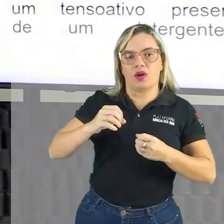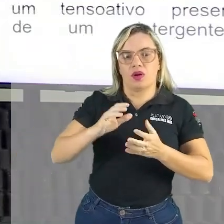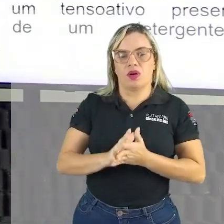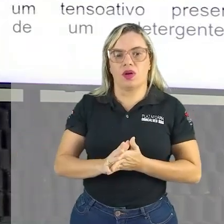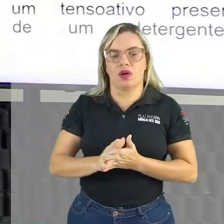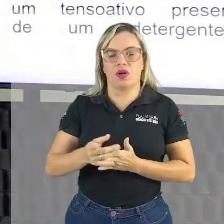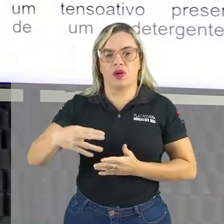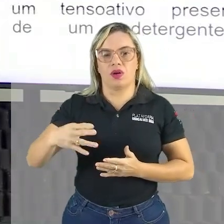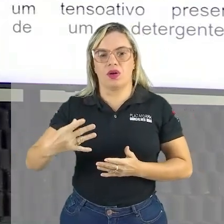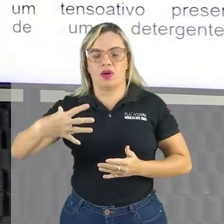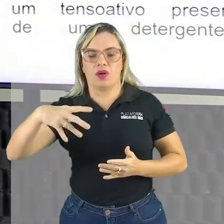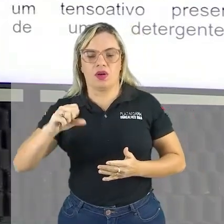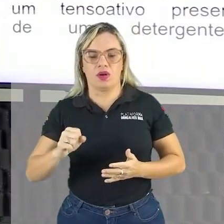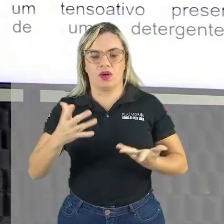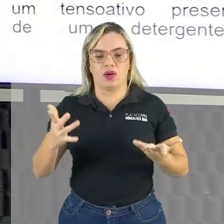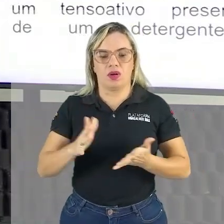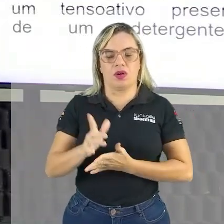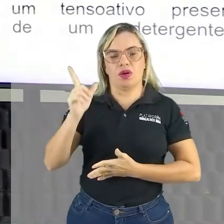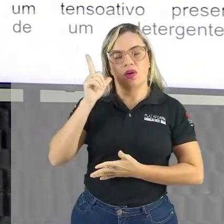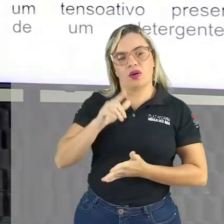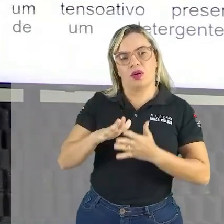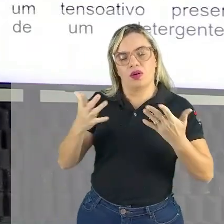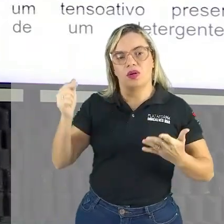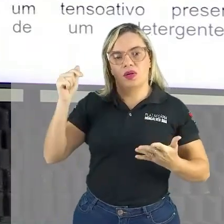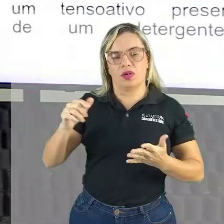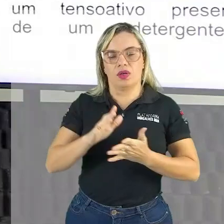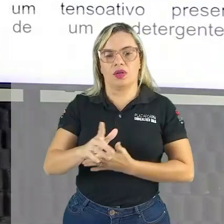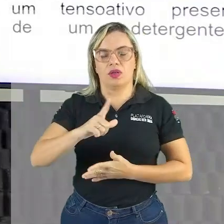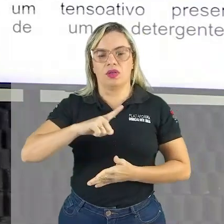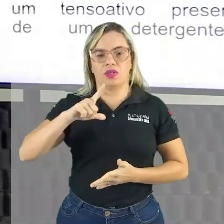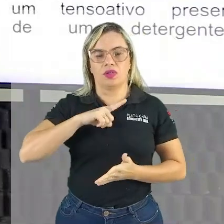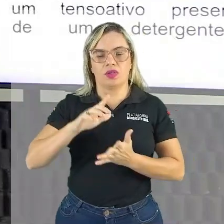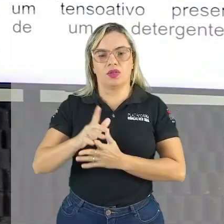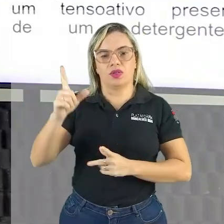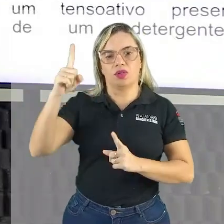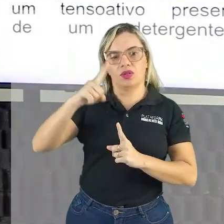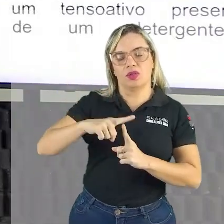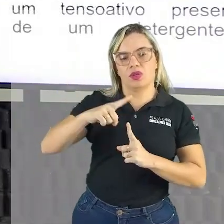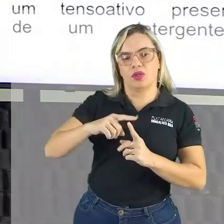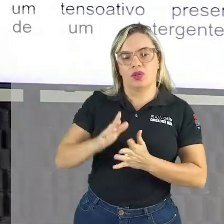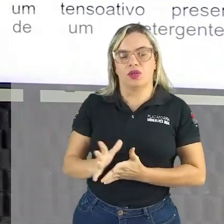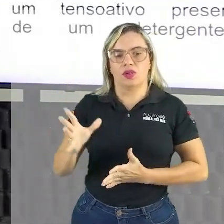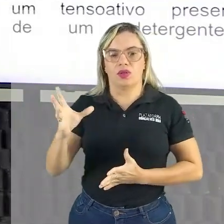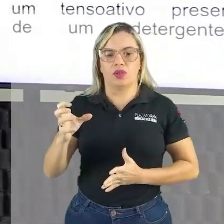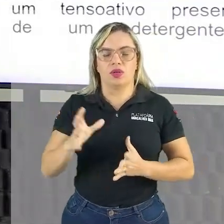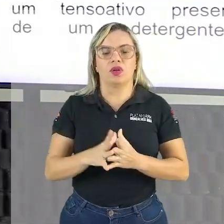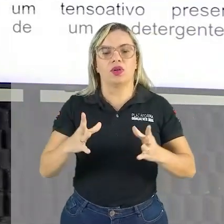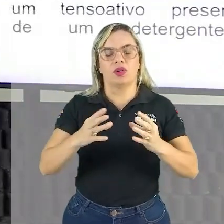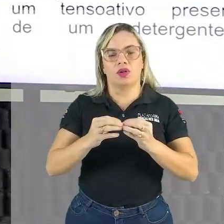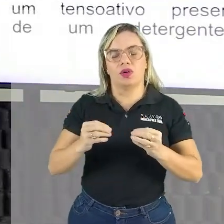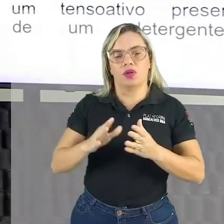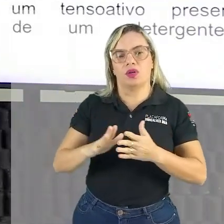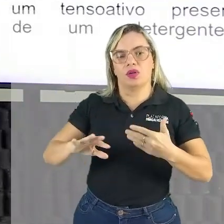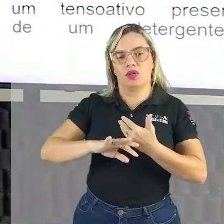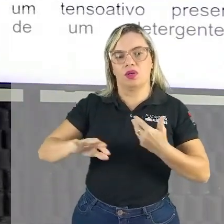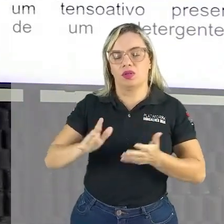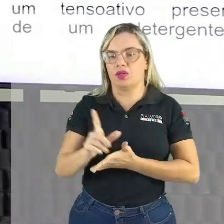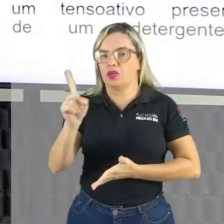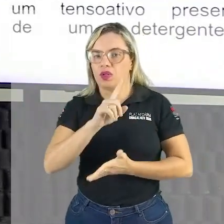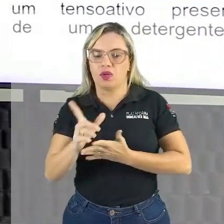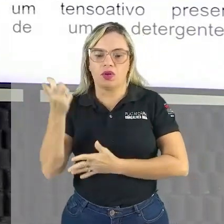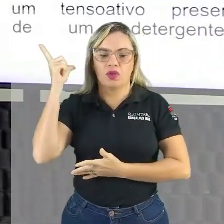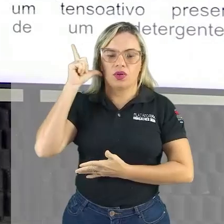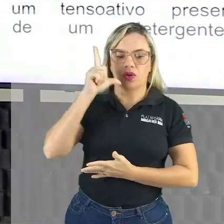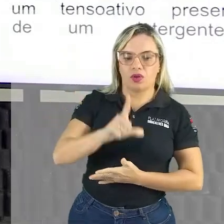molécula, você tem algo biodegradável. Se você não consegue, não